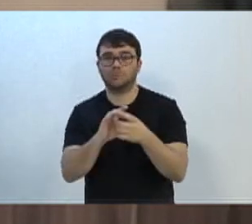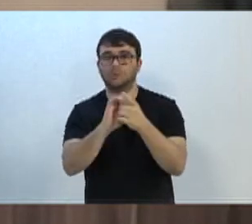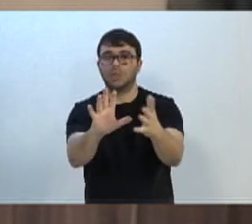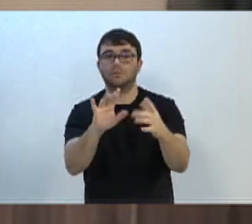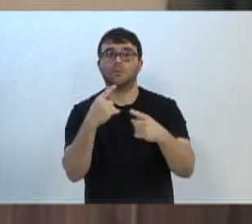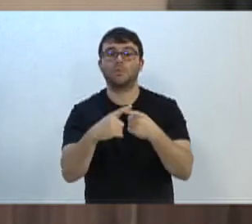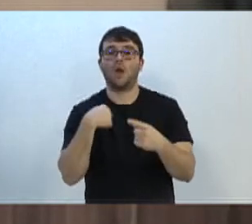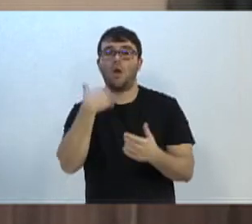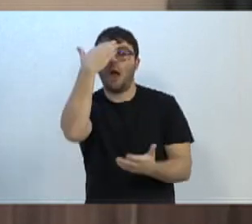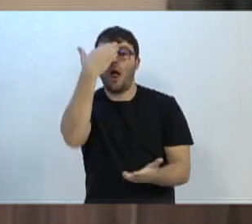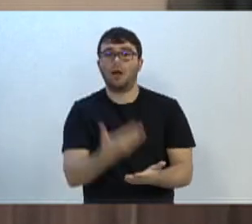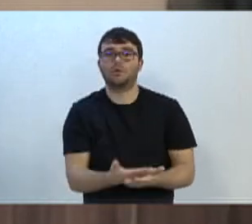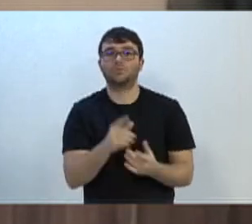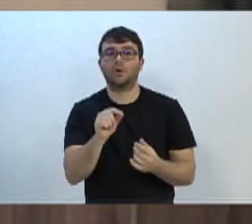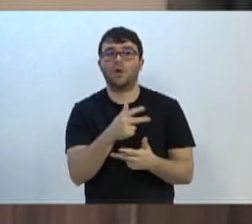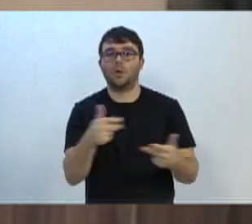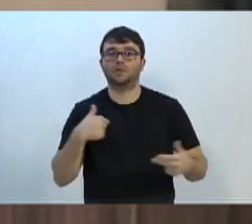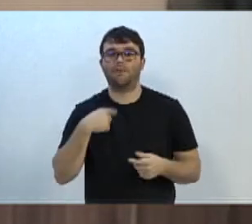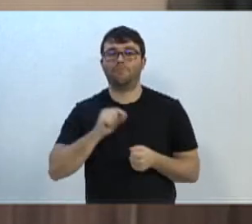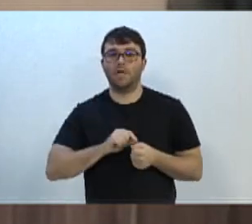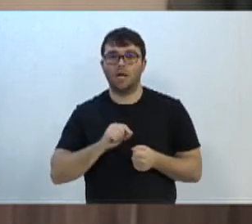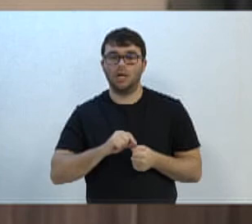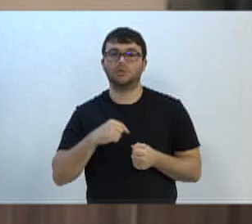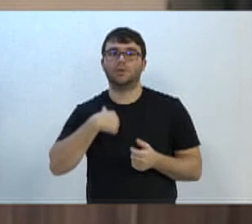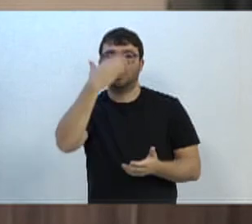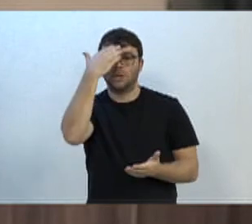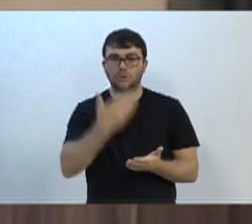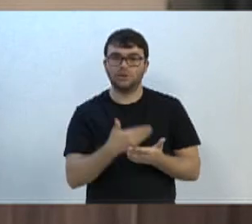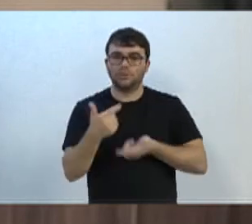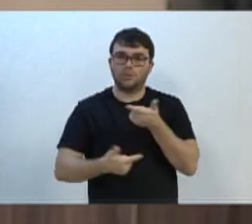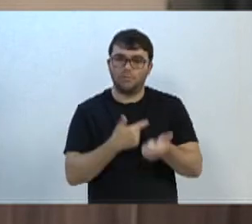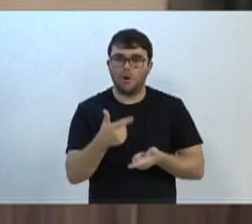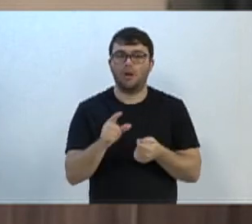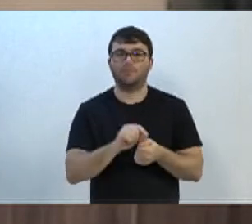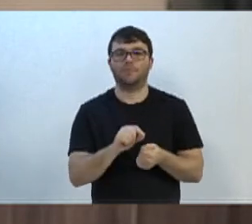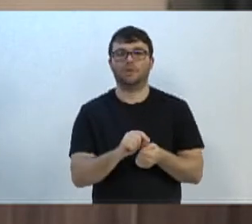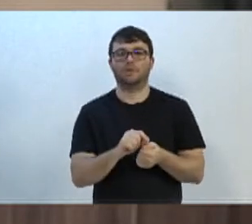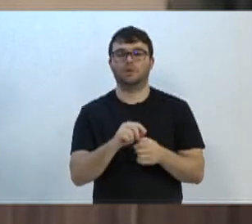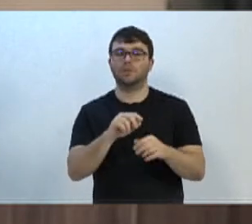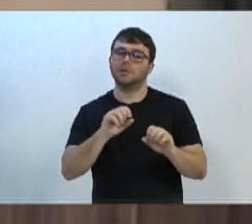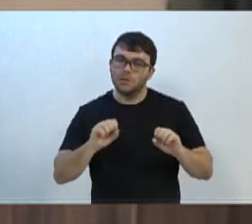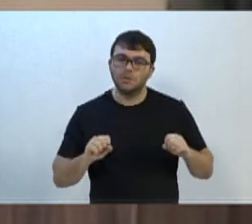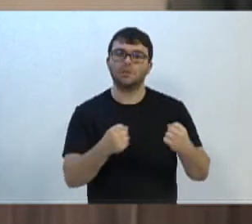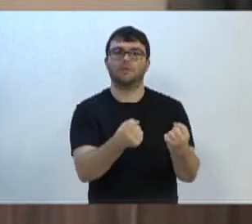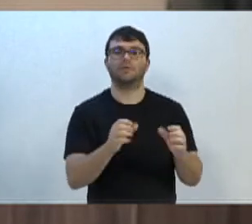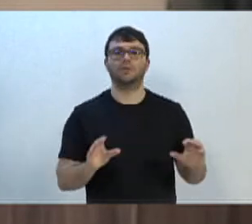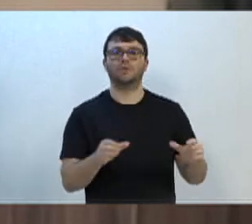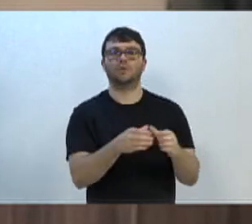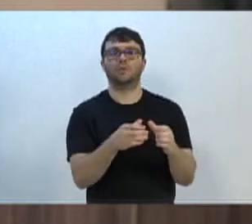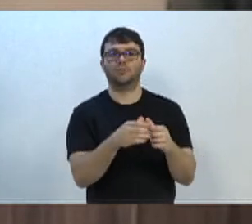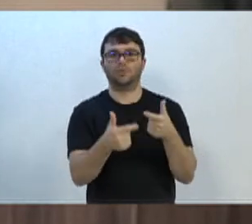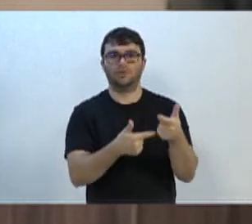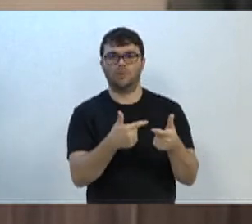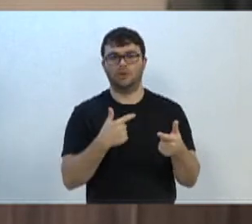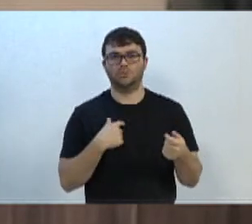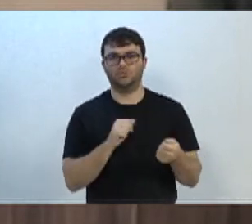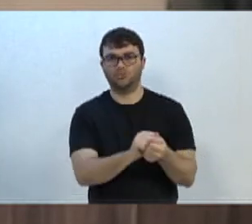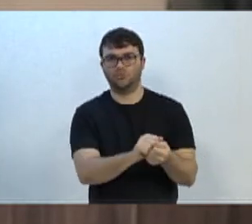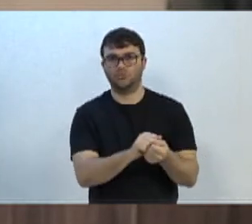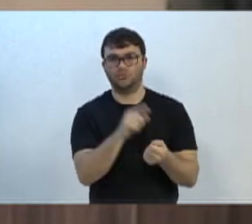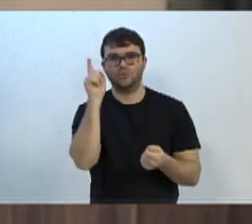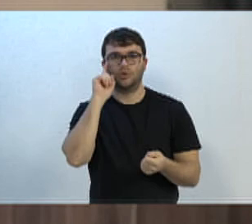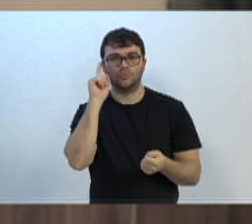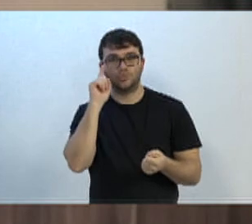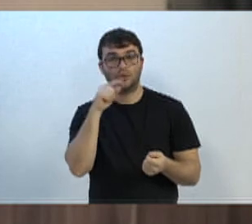porque eu acredito naquilo que eu faço acredito no espaço trabalho que eu tenho e defendo A equipe que trabalha comigo no dia a dia